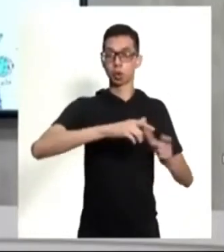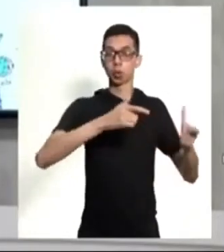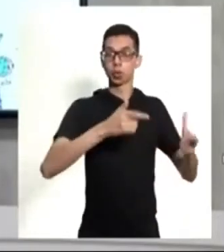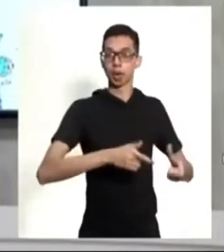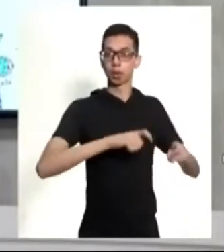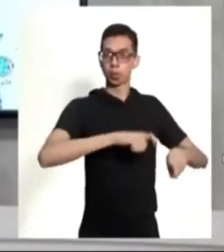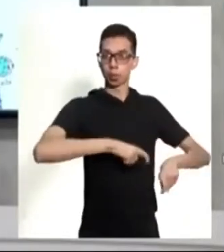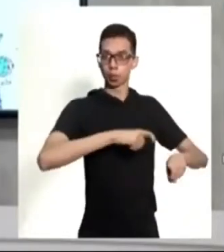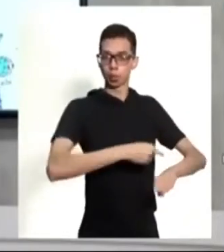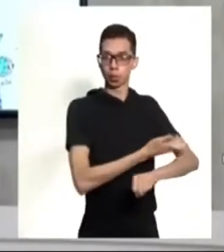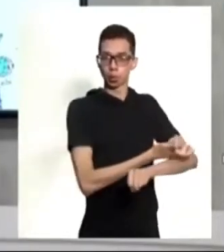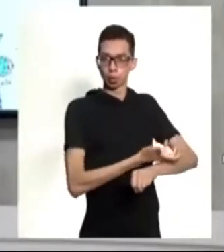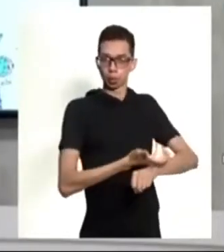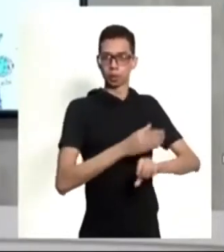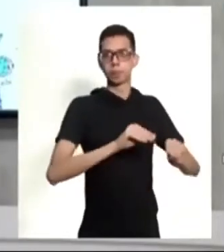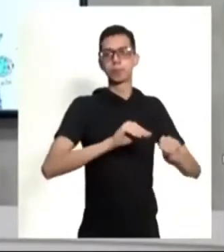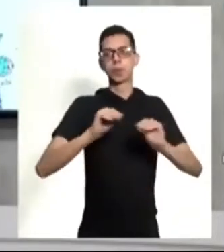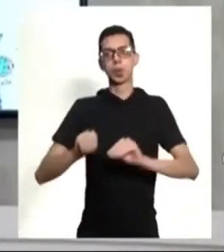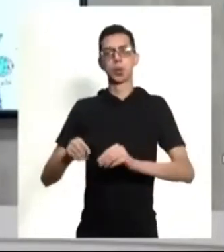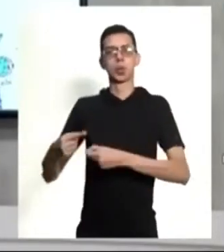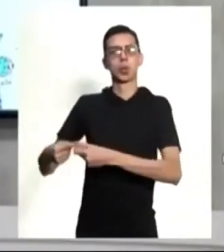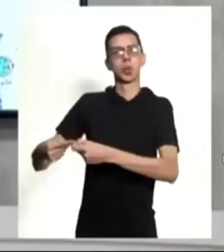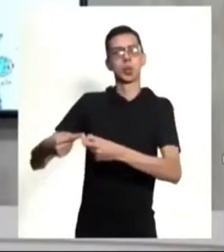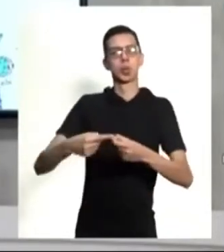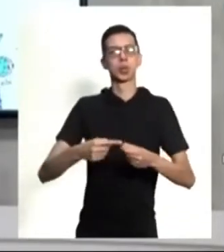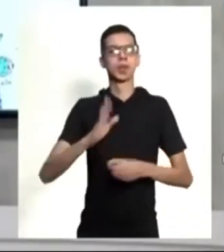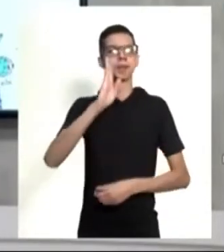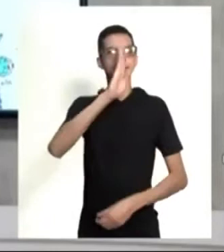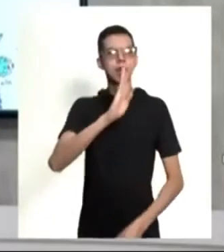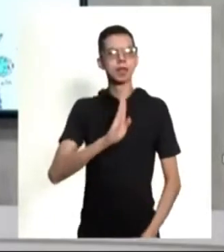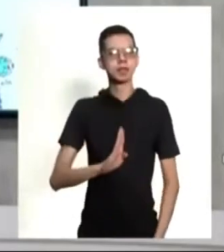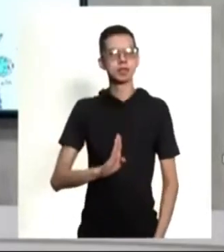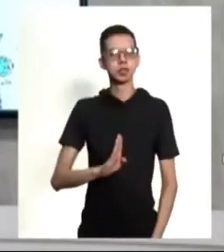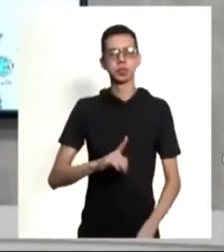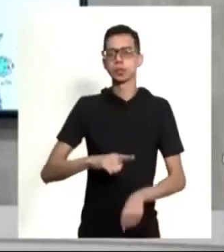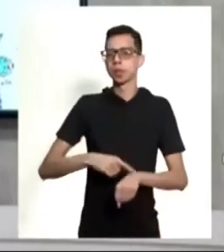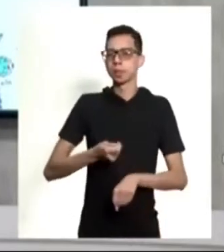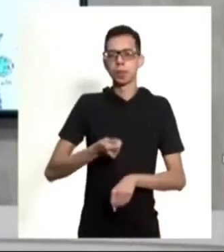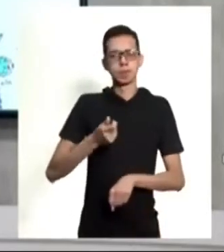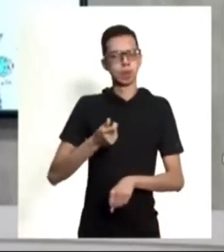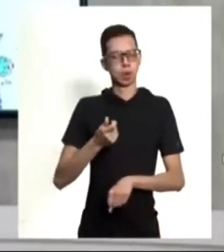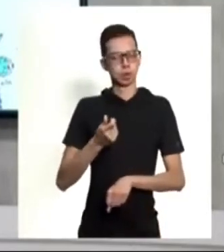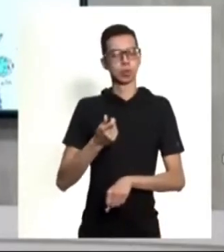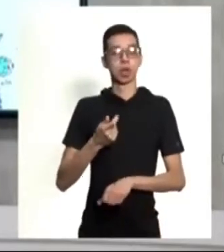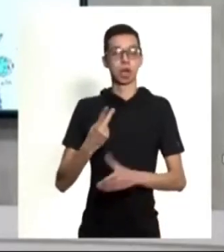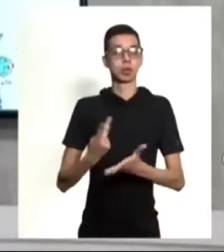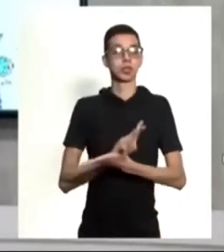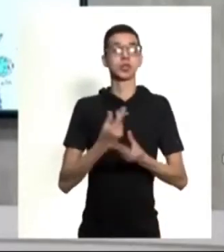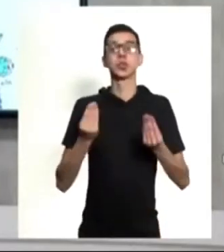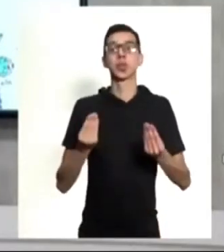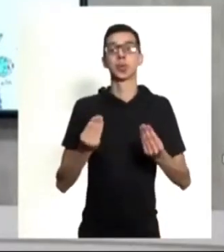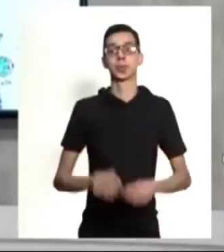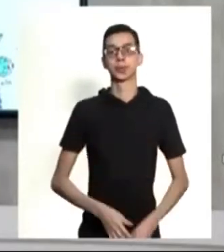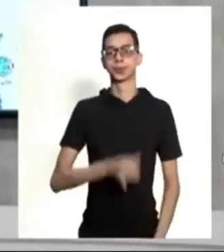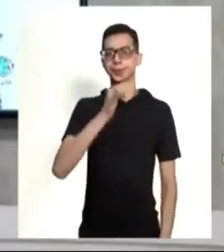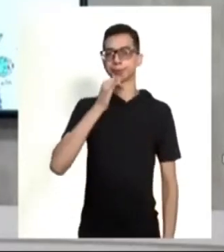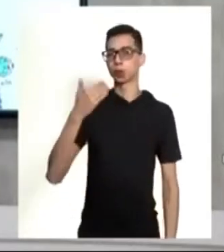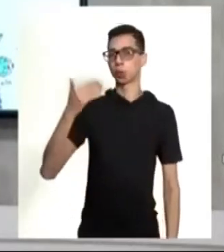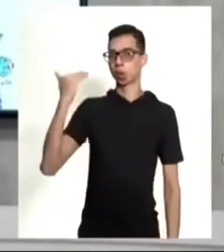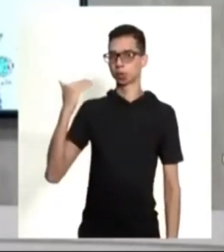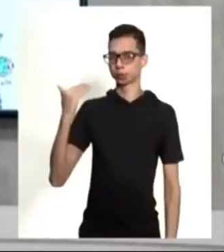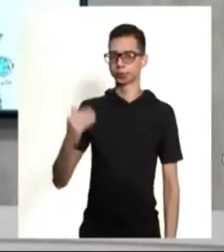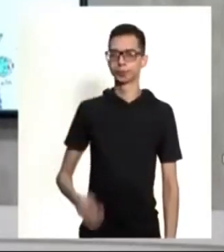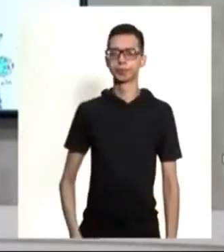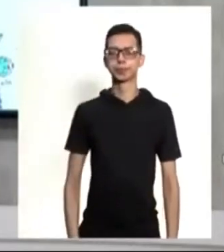uma sociedade urbana, no Brasil, ela é muito recente. Acontece quando? Quando há